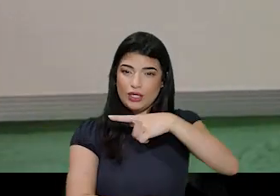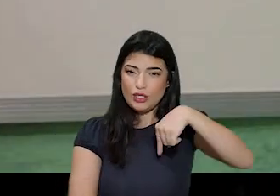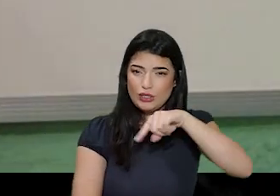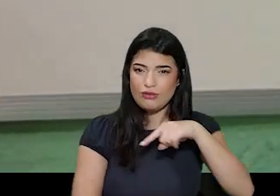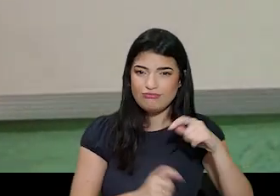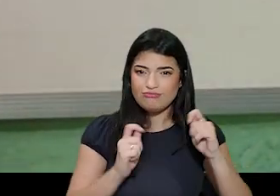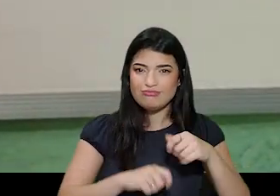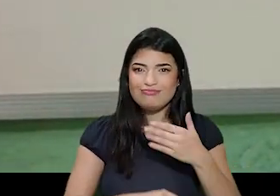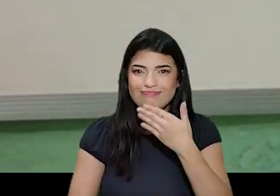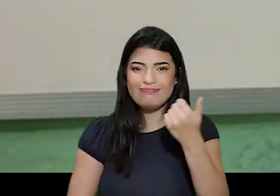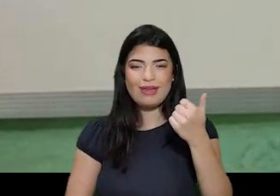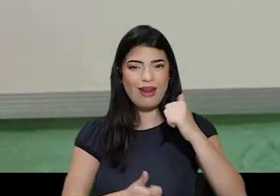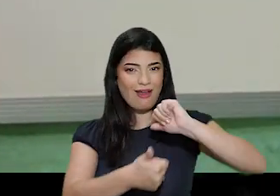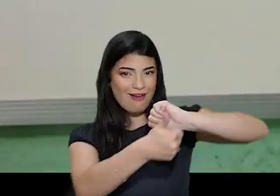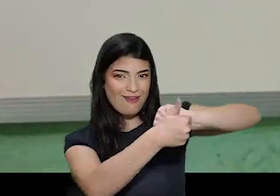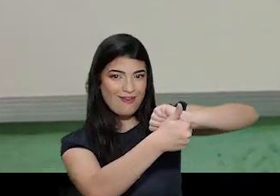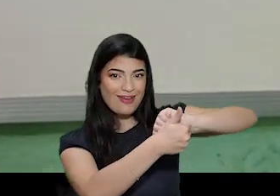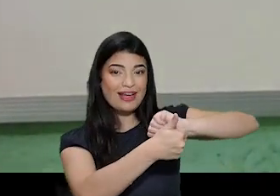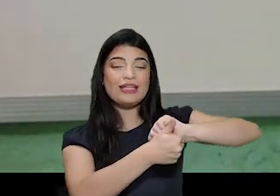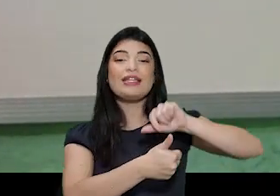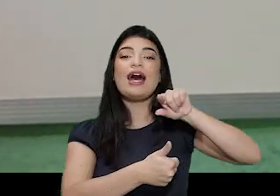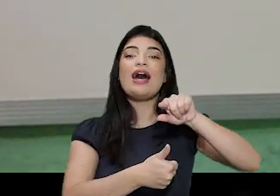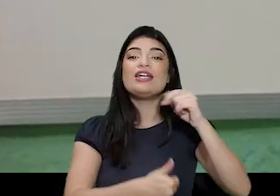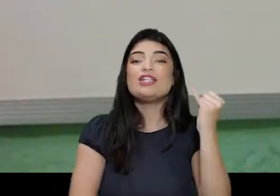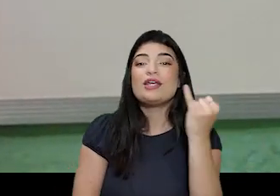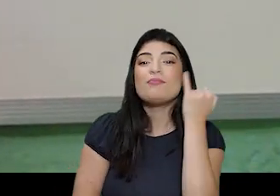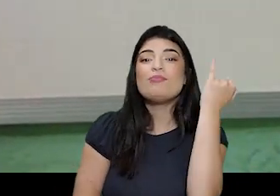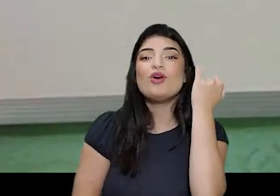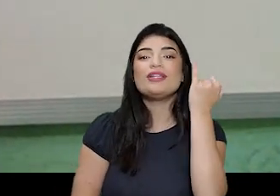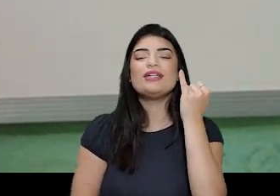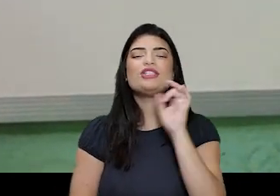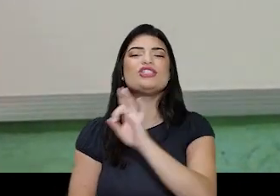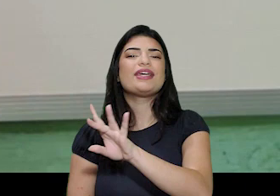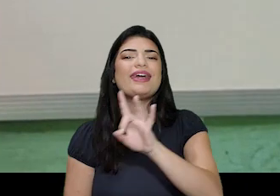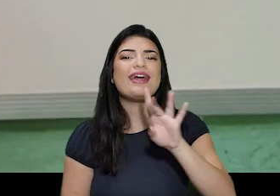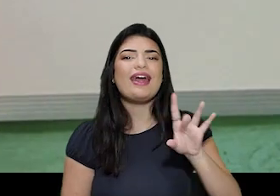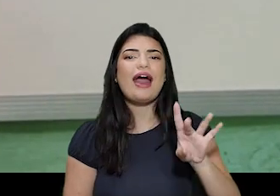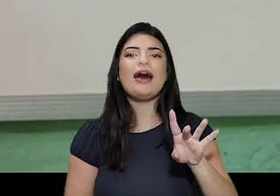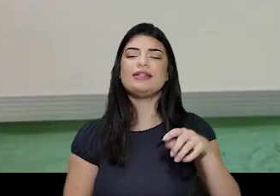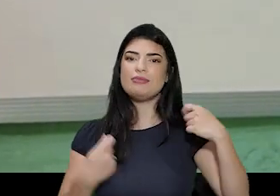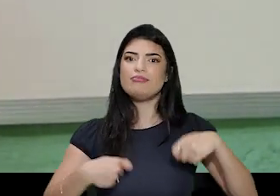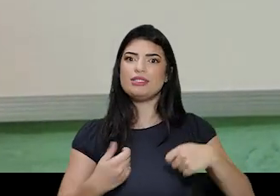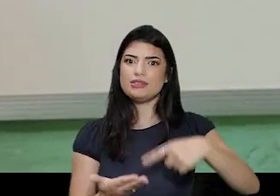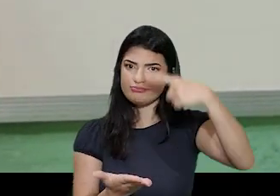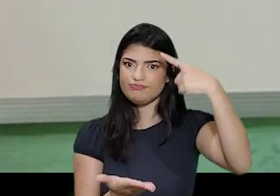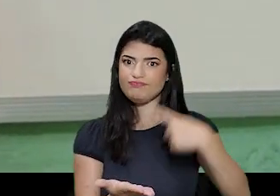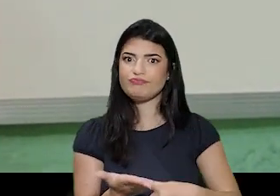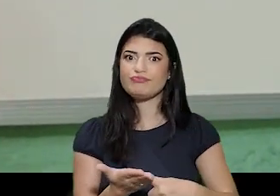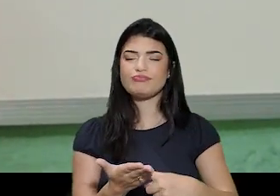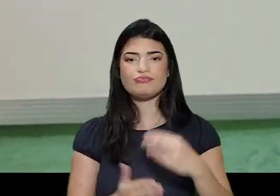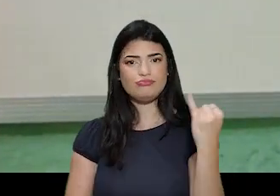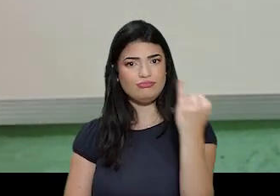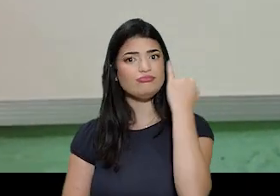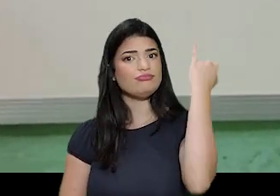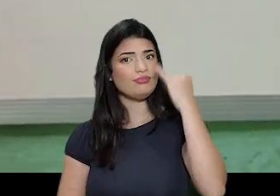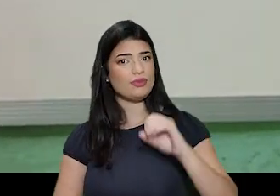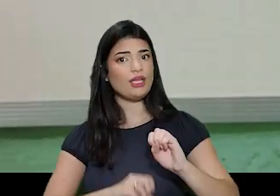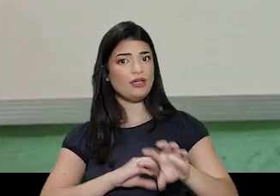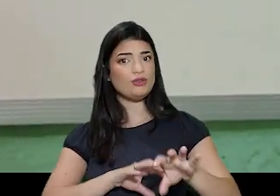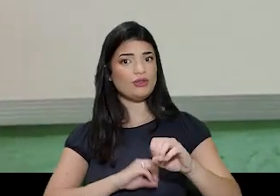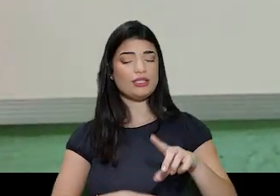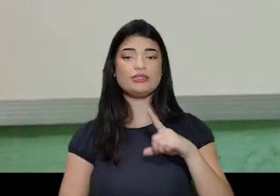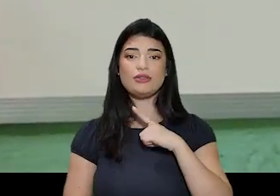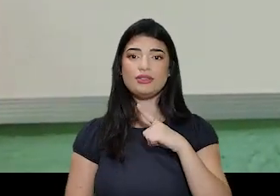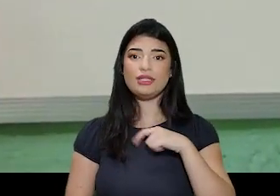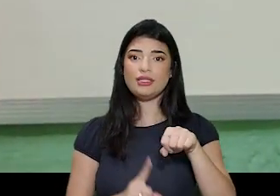nossa educação, realmente tenha uma qualidade, é necessário que todos os atores assumam esse papel e a importância